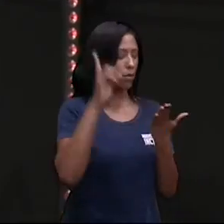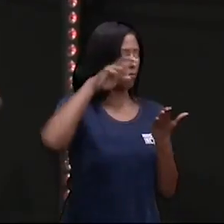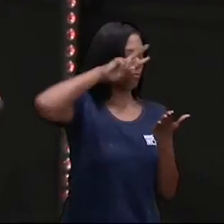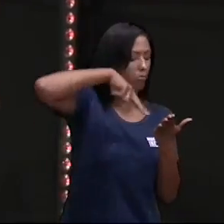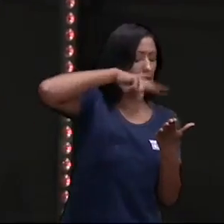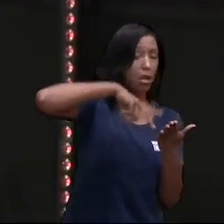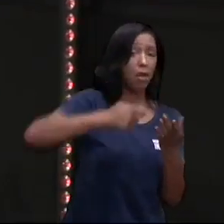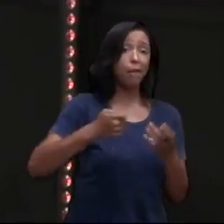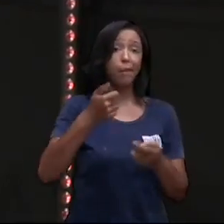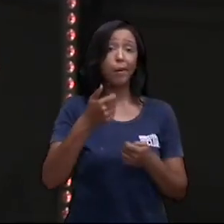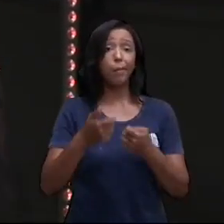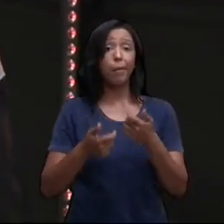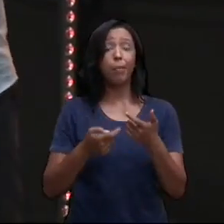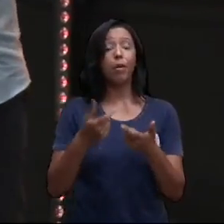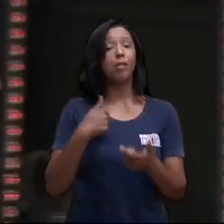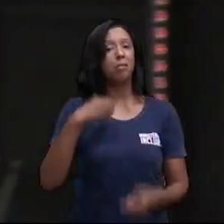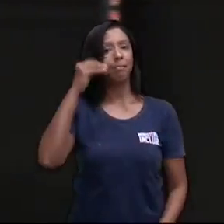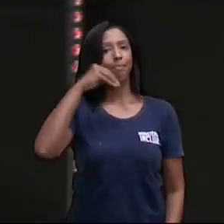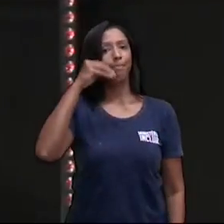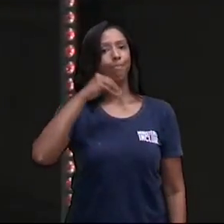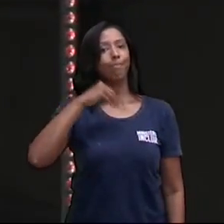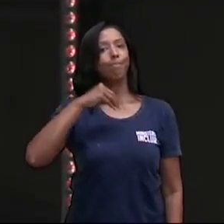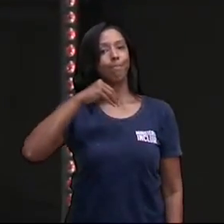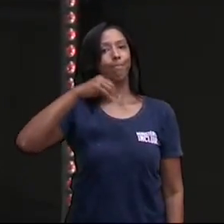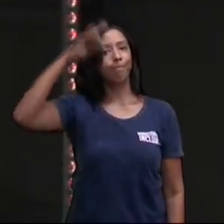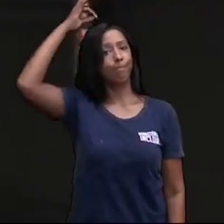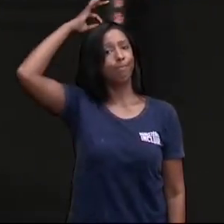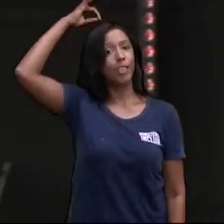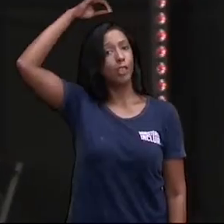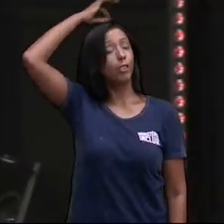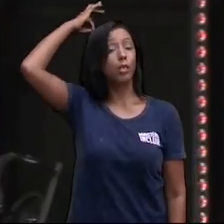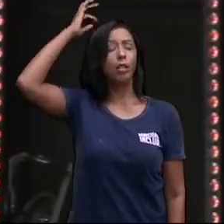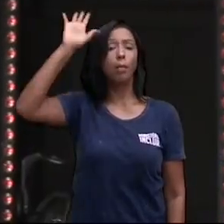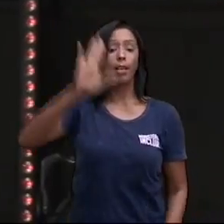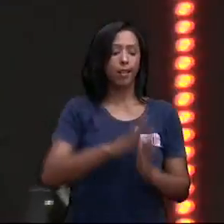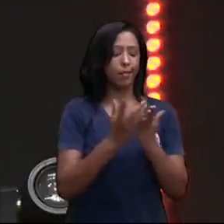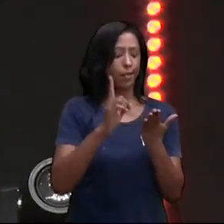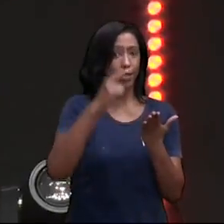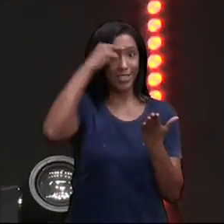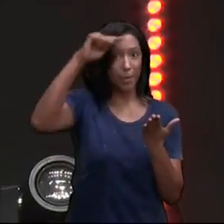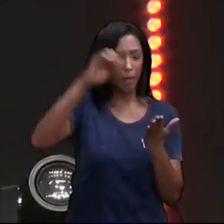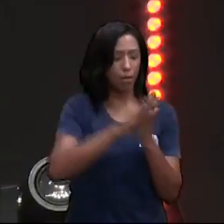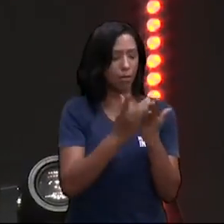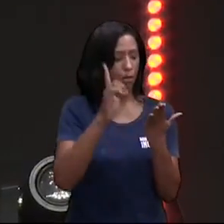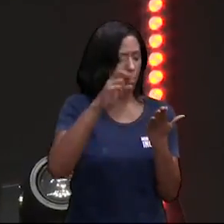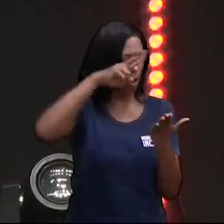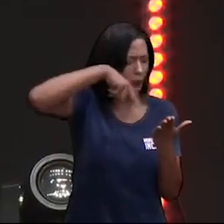mais fraco e na semana que eu leio mais Bíblia eu fico mais forte né assim com você não